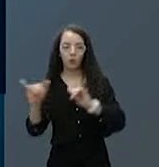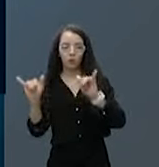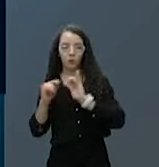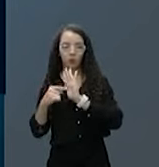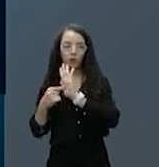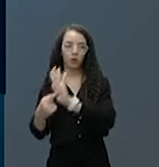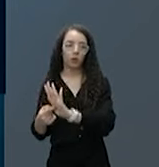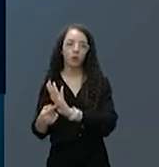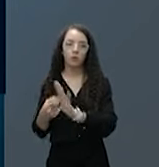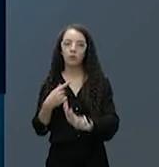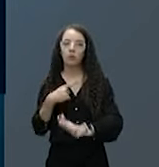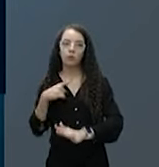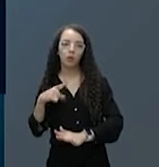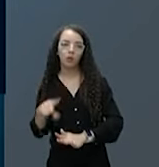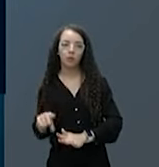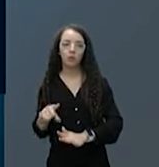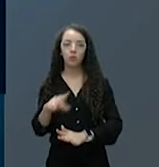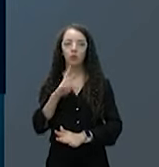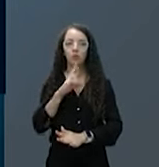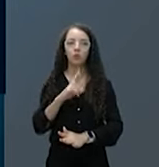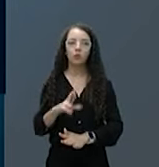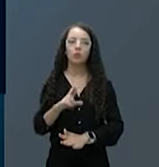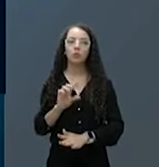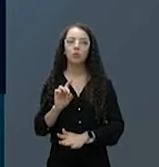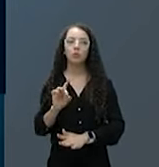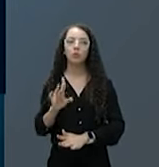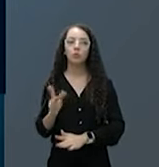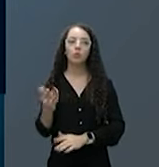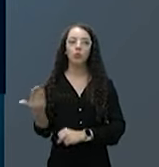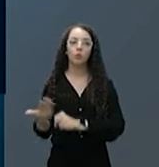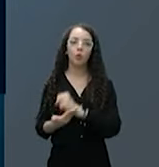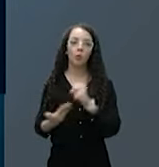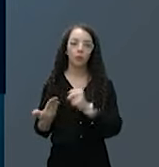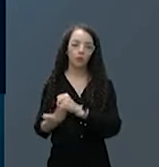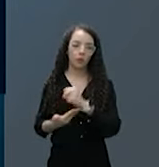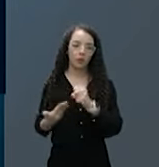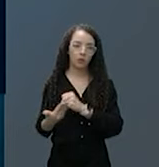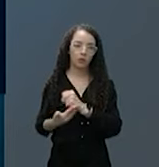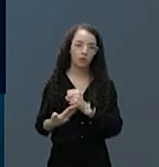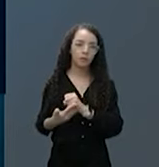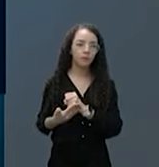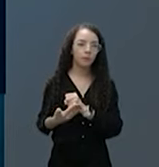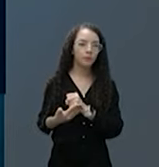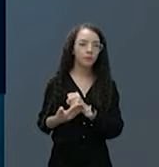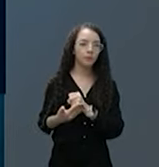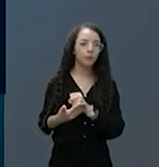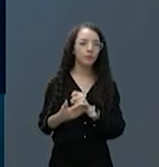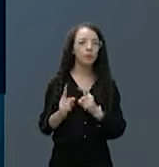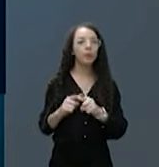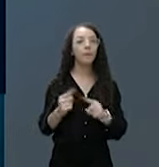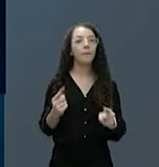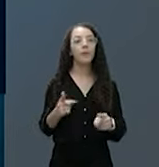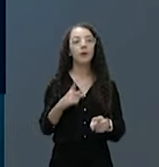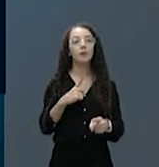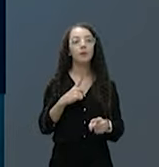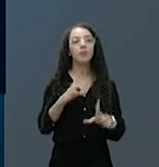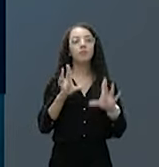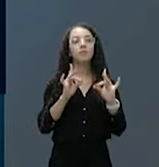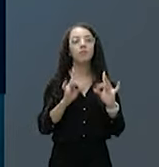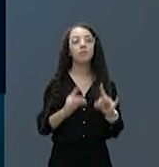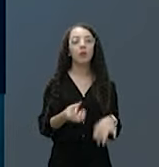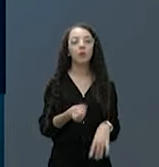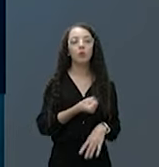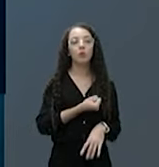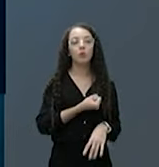para integralizar o julgado com fundamento. Isso. Há uma questão que no número. No 16. No 16. É,